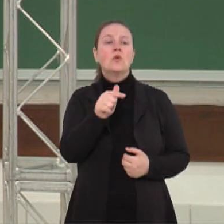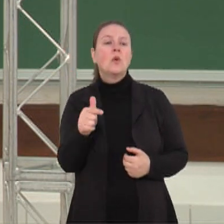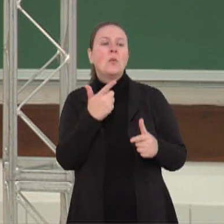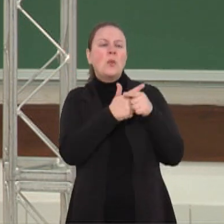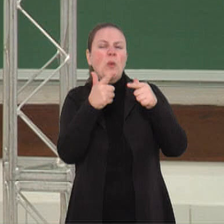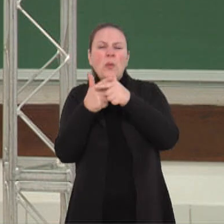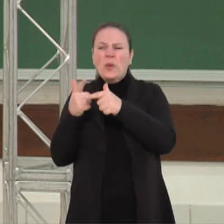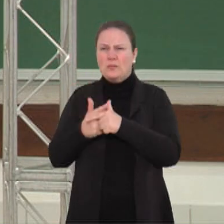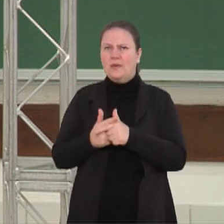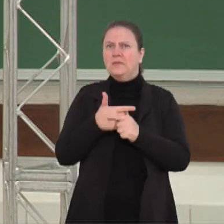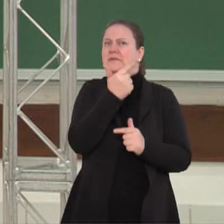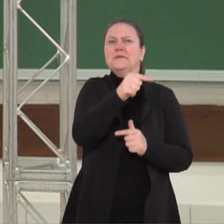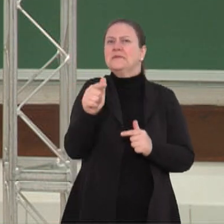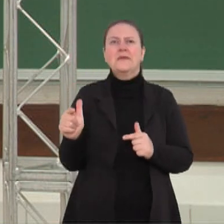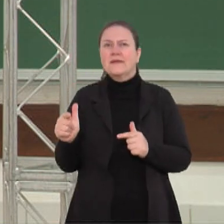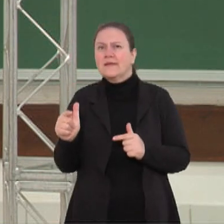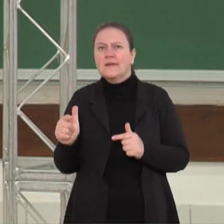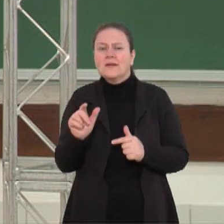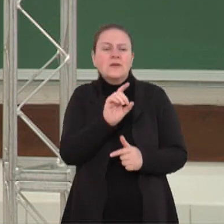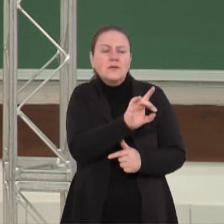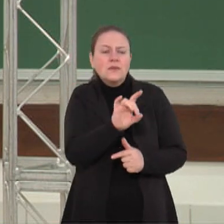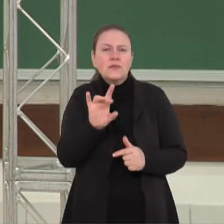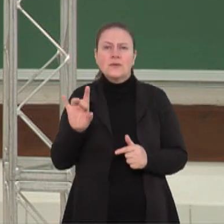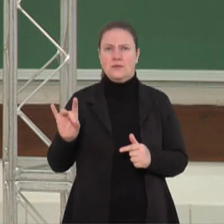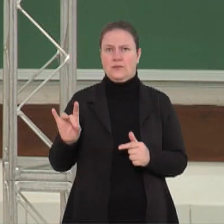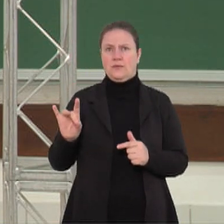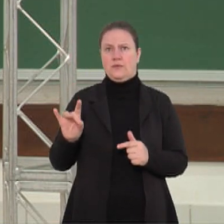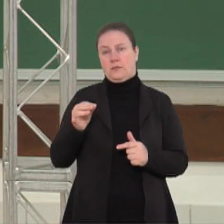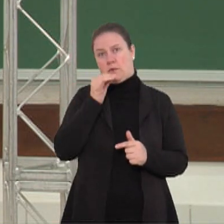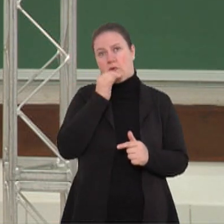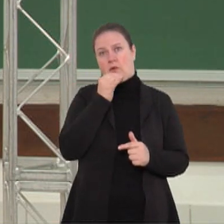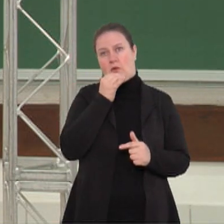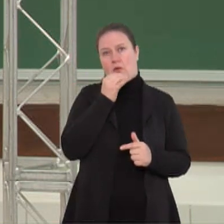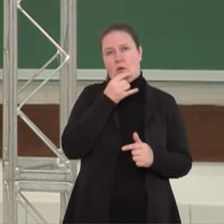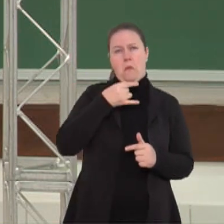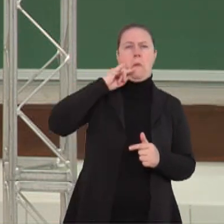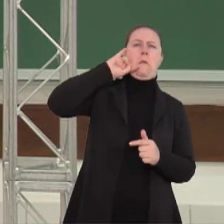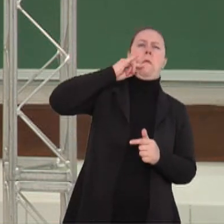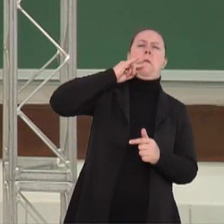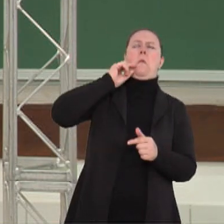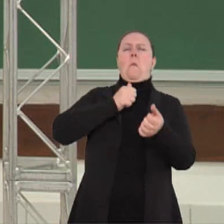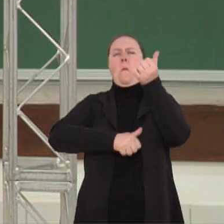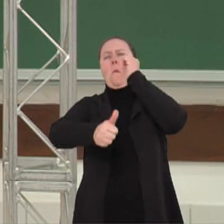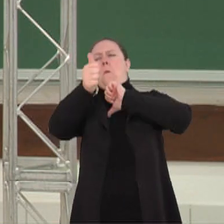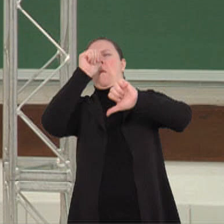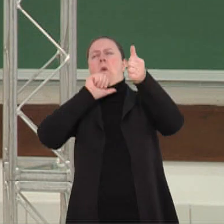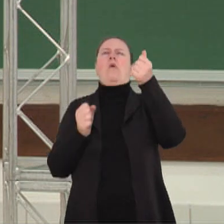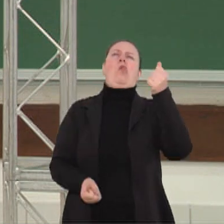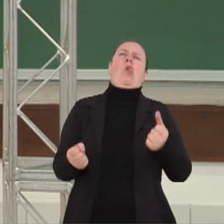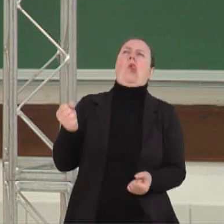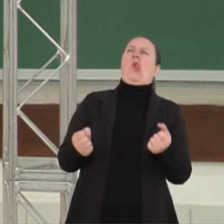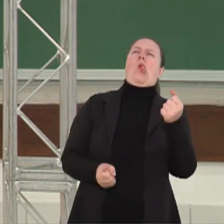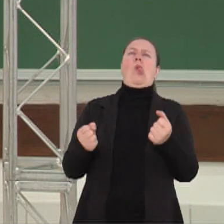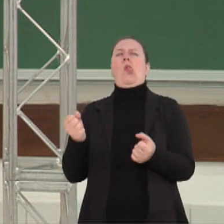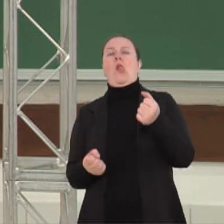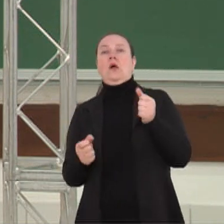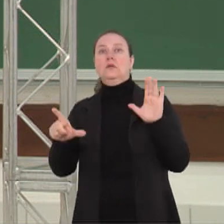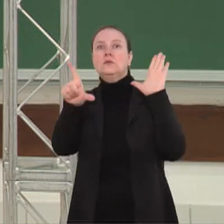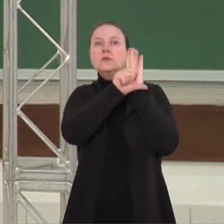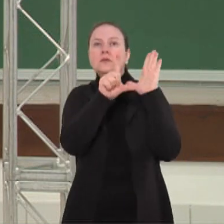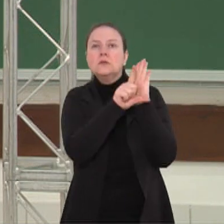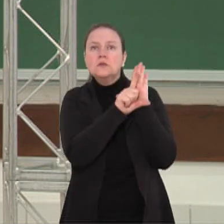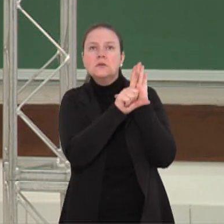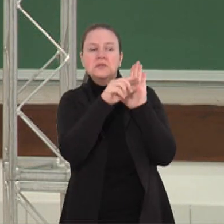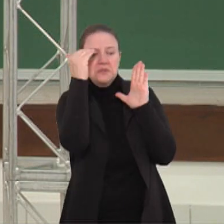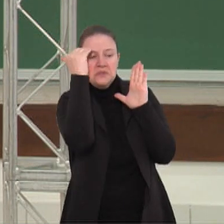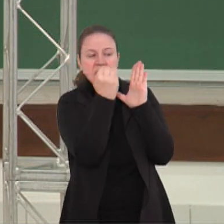problemas que encontramos no nosso cotidiano. Desde beber e dirigir. Então está lá uma lei dizendo que não pode beber e